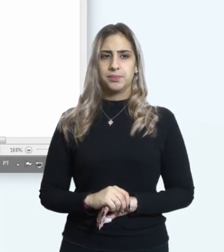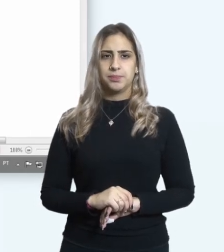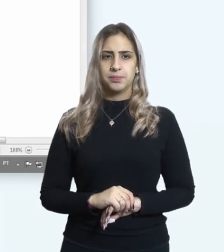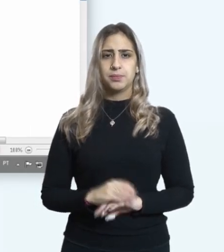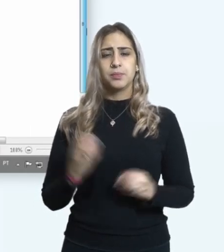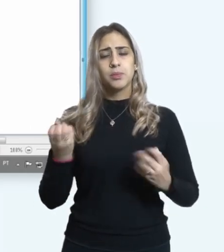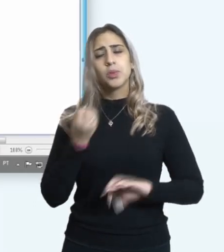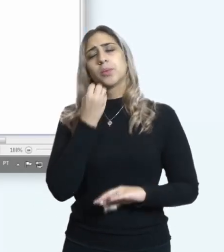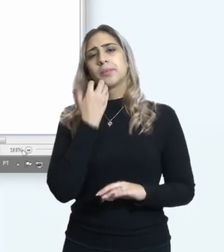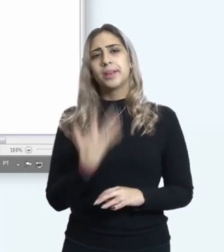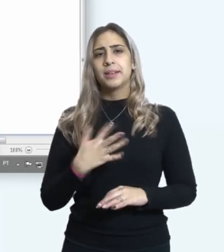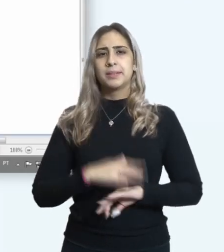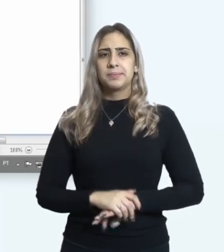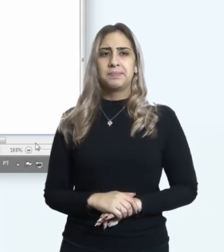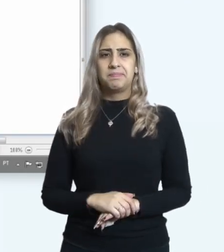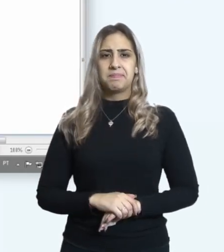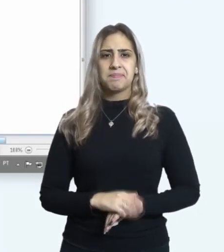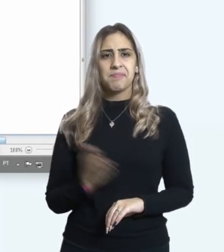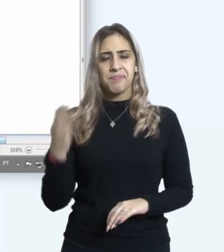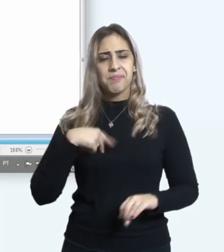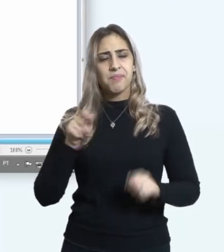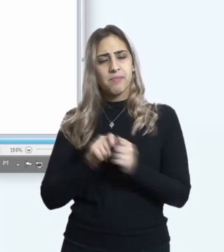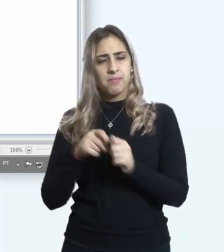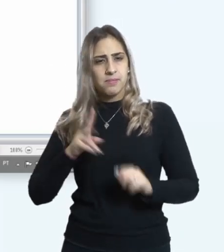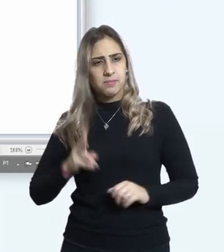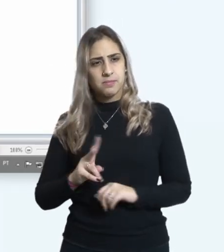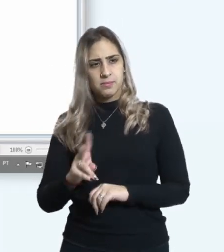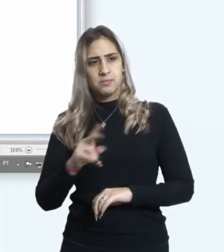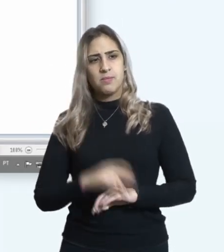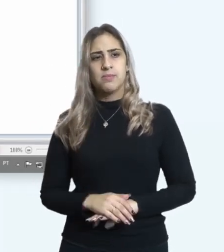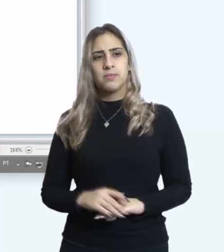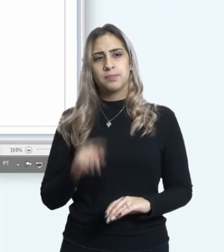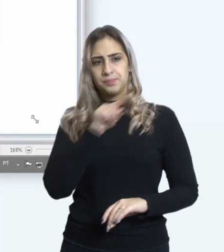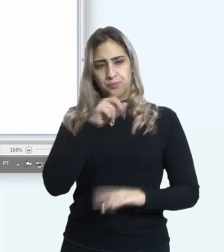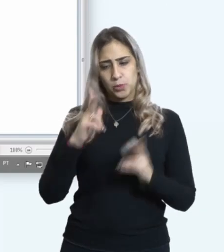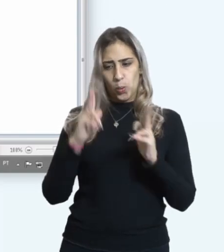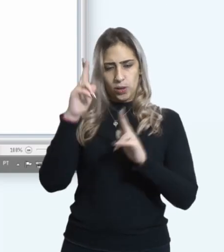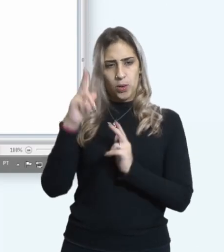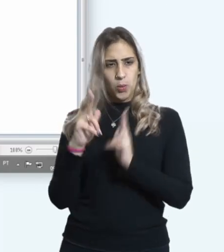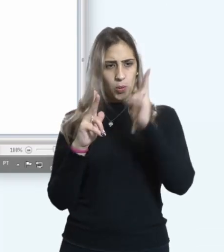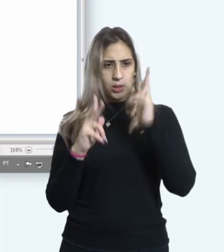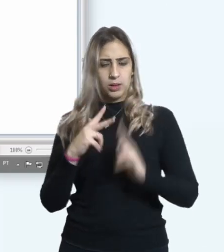Muito bem. Vamos fazer a mesma coisa, eliminar as bordas